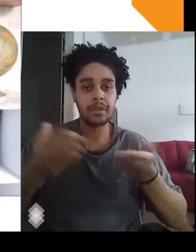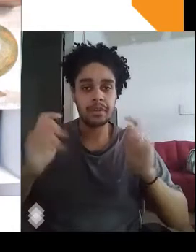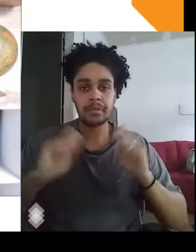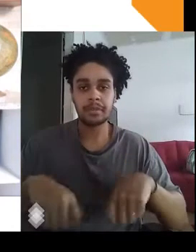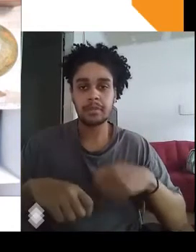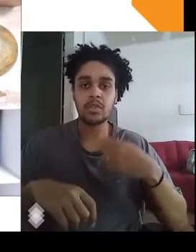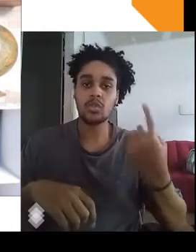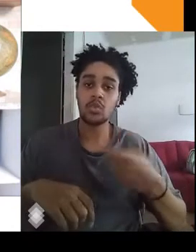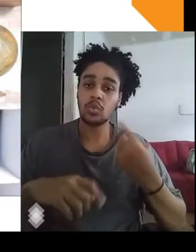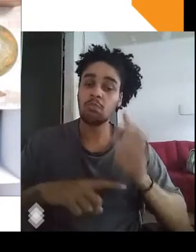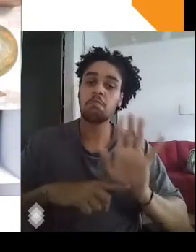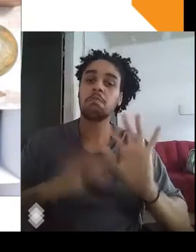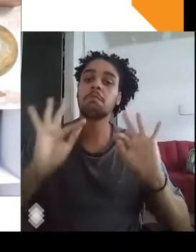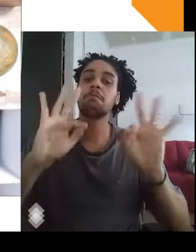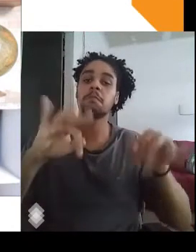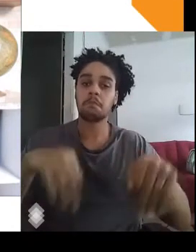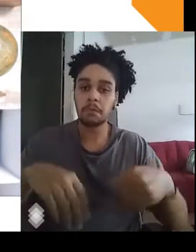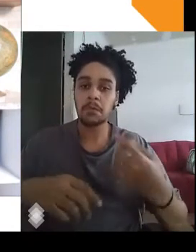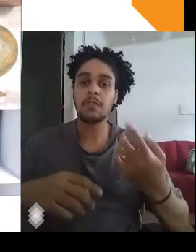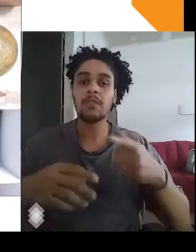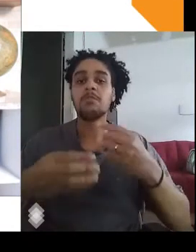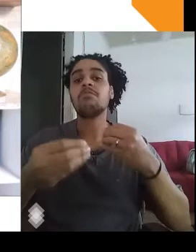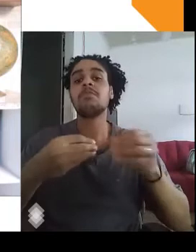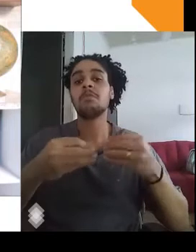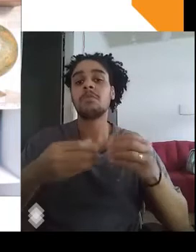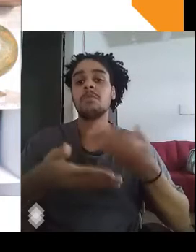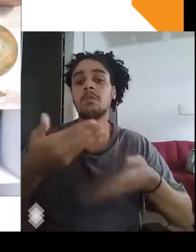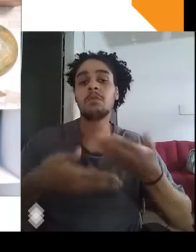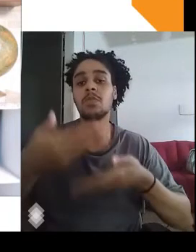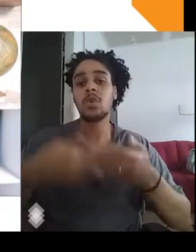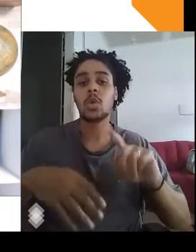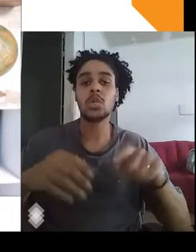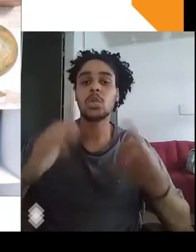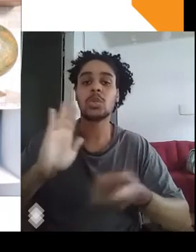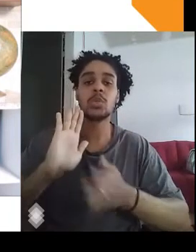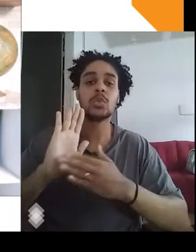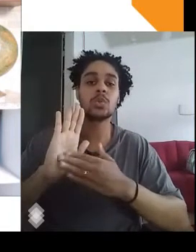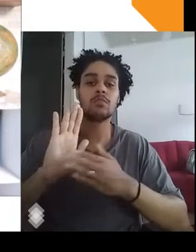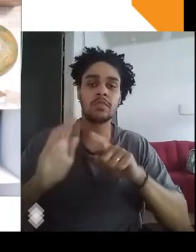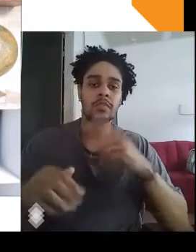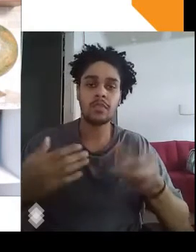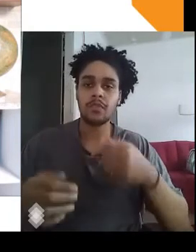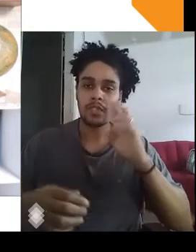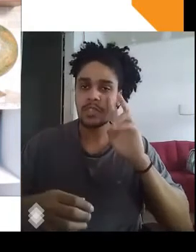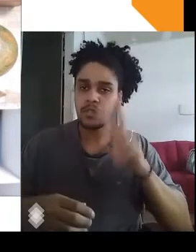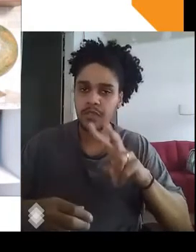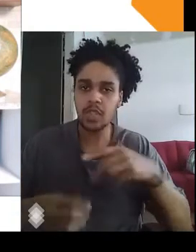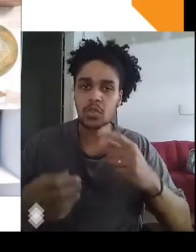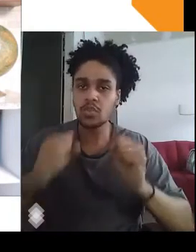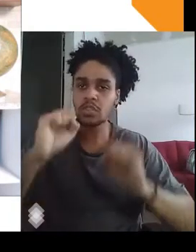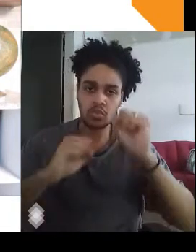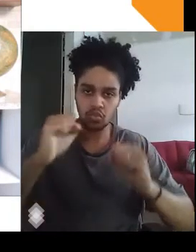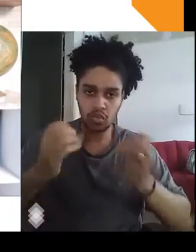e agora se faz necessário a gente finalizar esse vídeo fazendo a articulação com a nossa proposta. Então